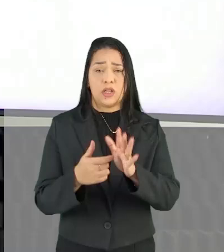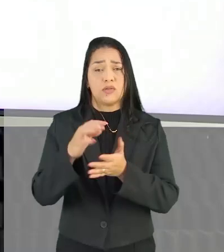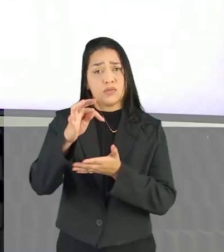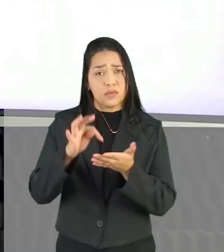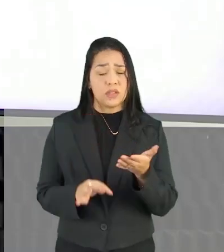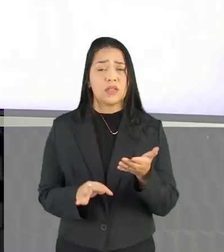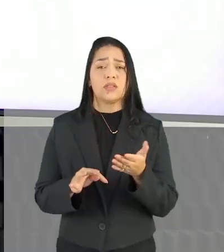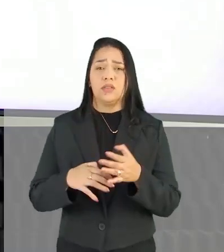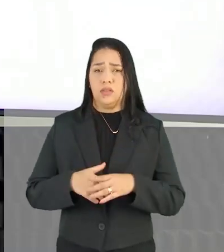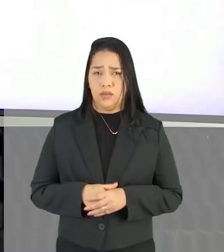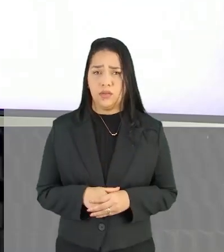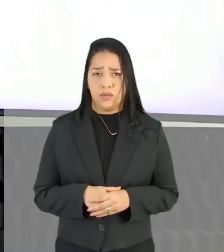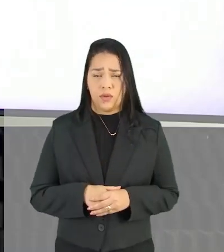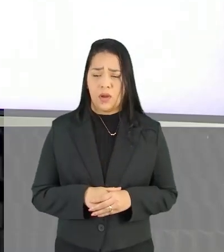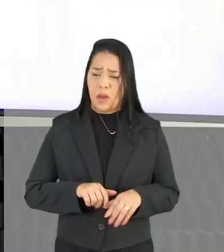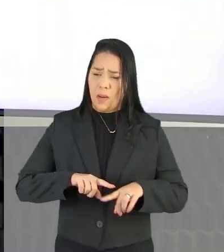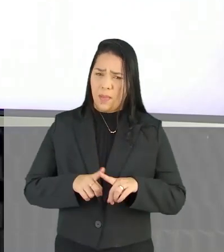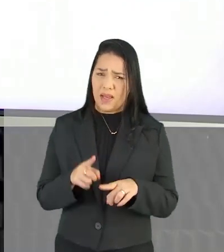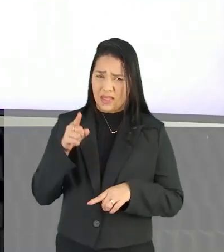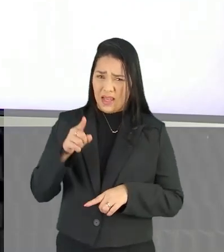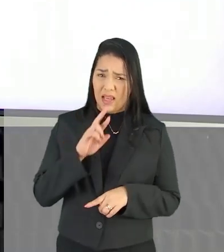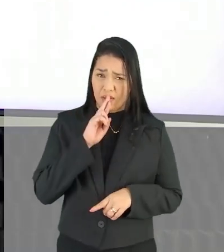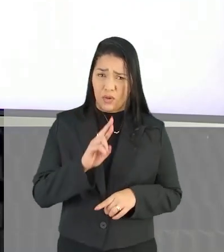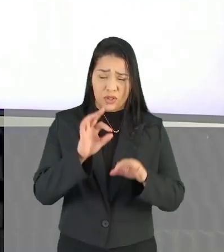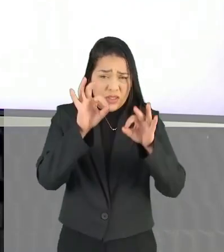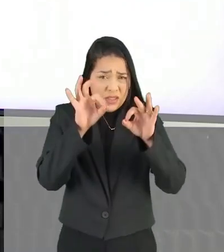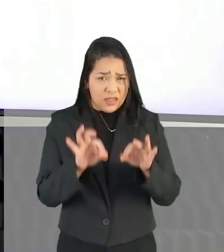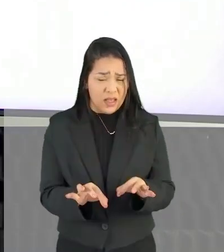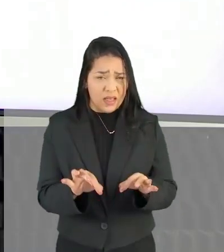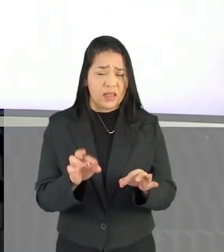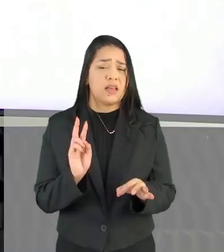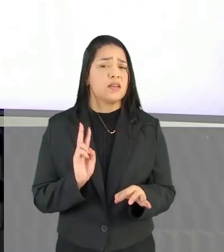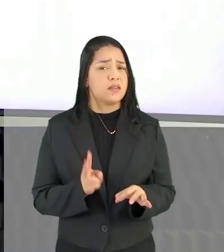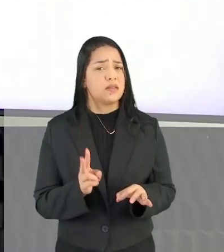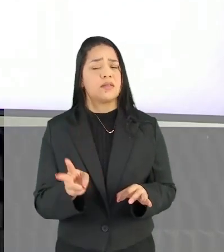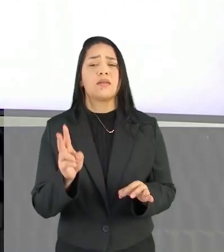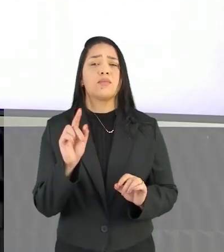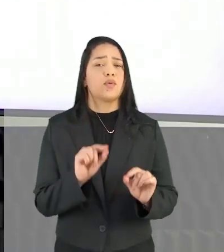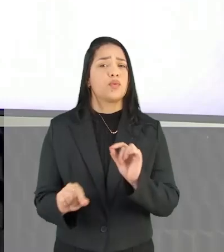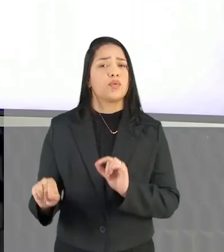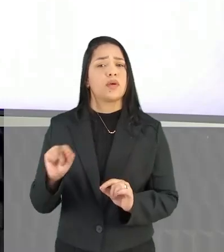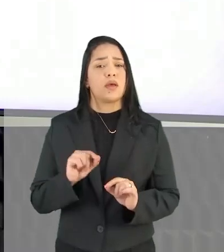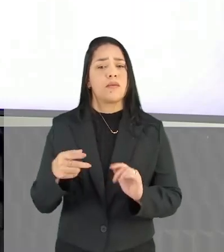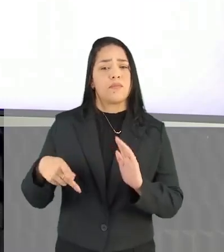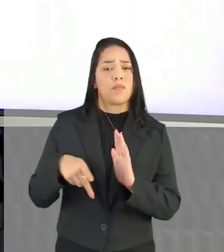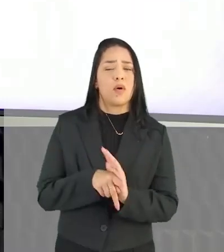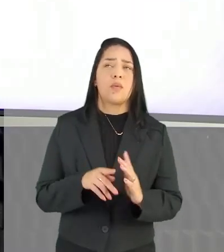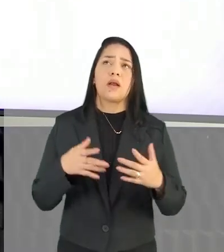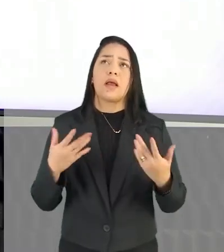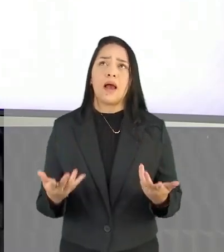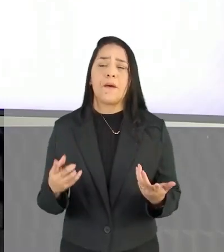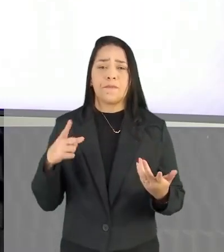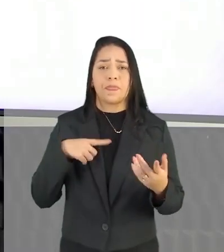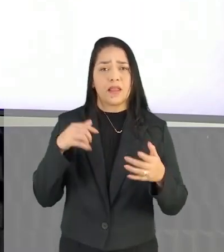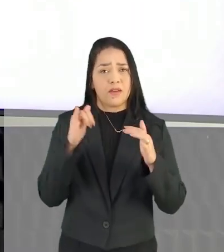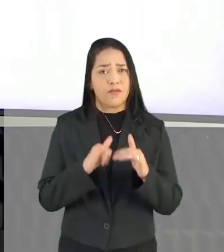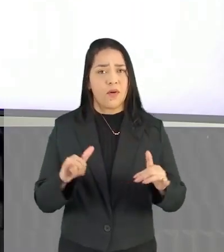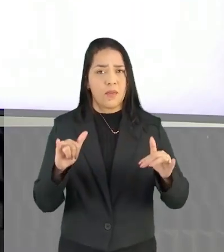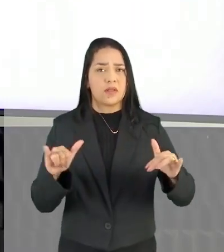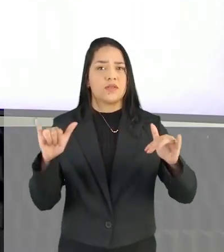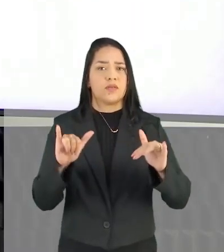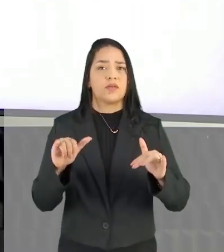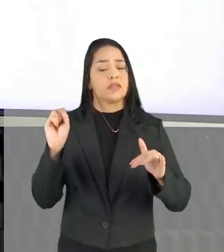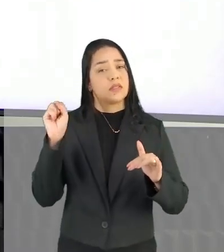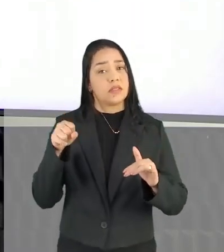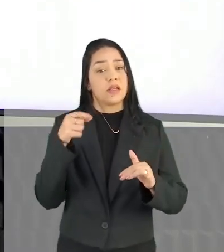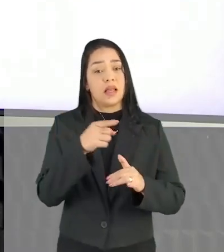está de forma explícita. Mas será que é o gabarito? Então, eu sempre pontuo isso dessa questão de ter informação das alternativas